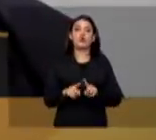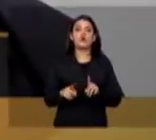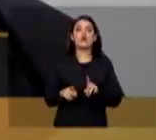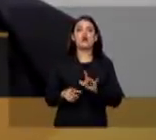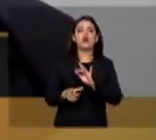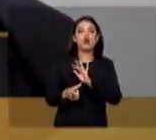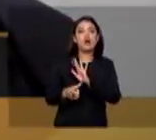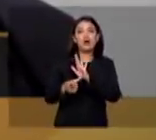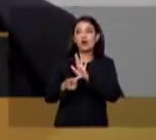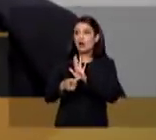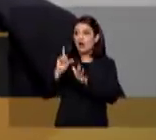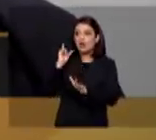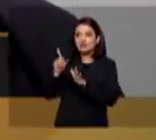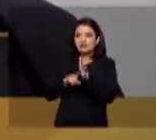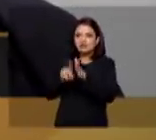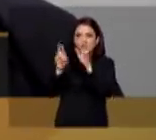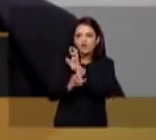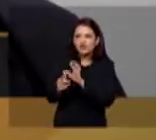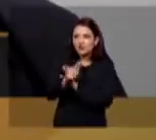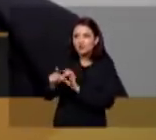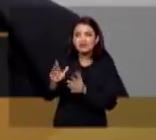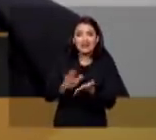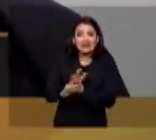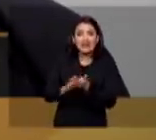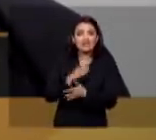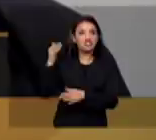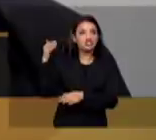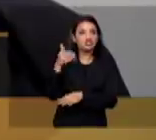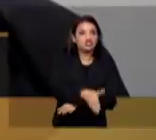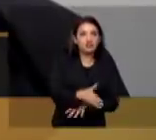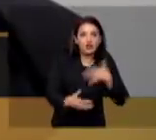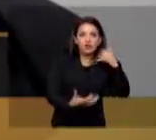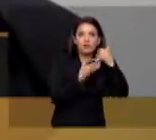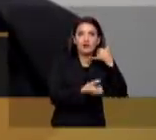medidas investigativas; na divulgação, no dia